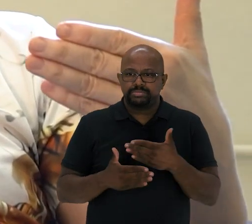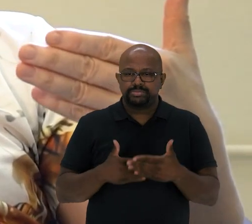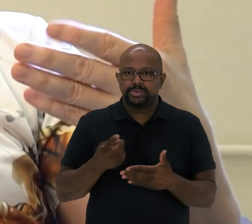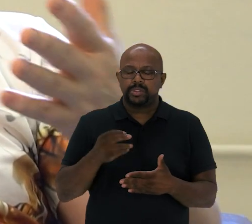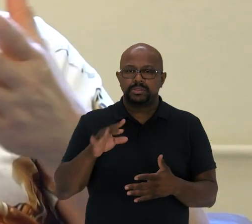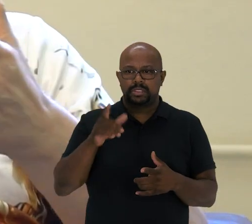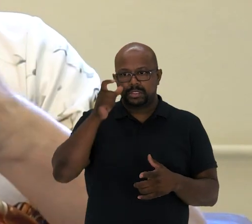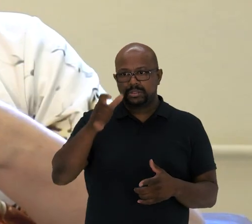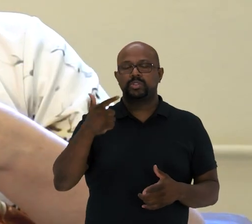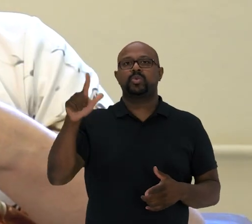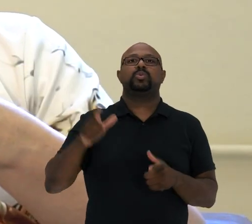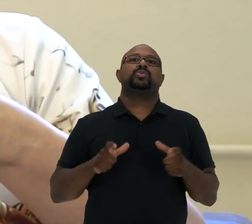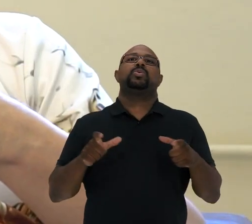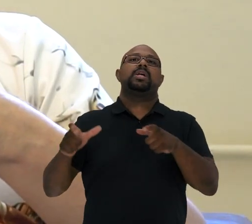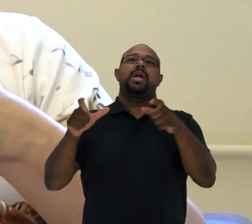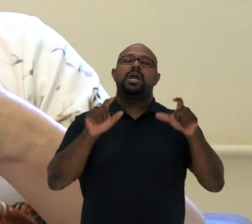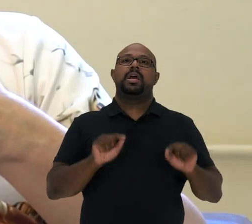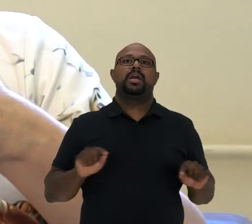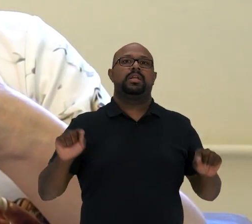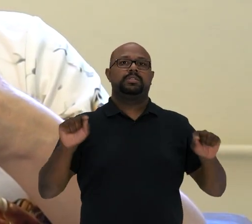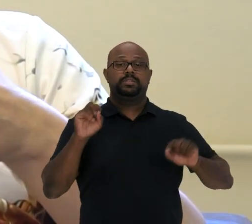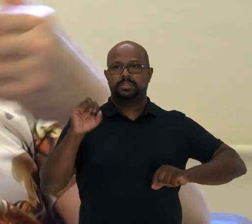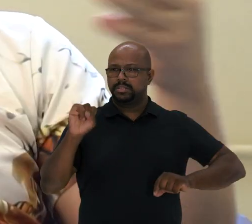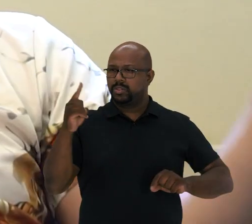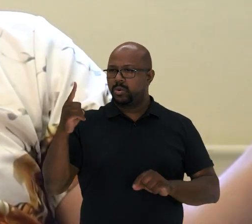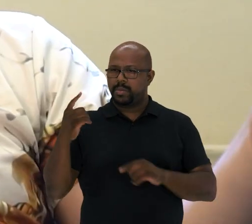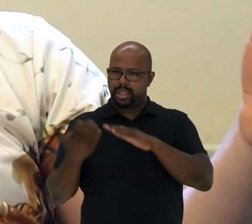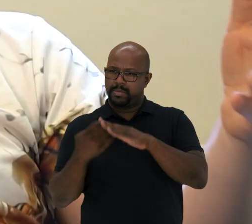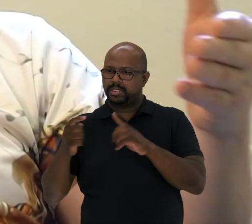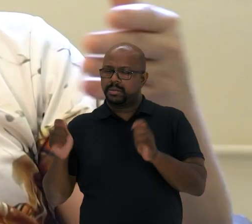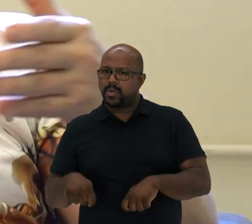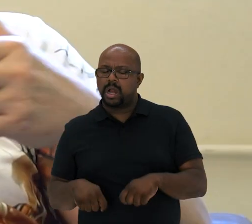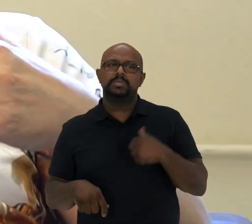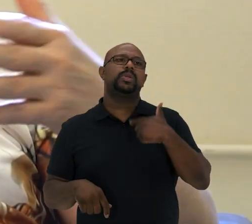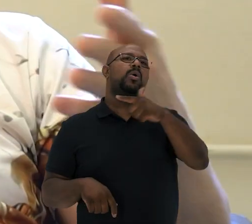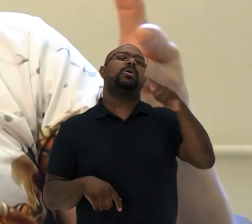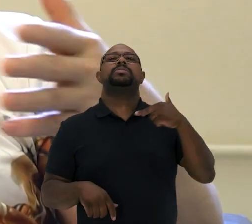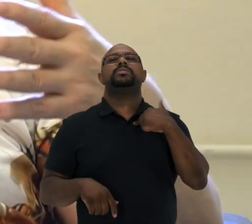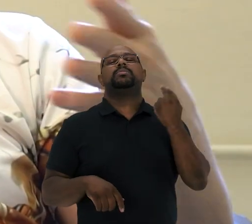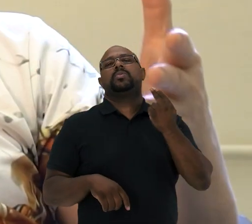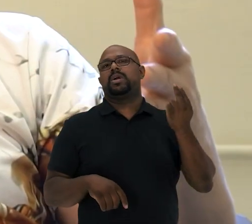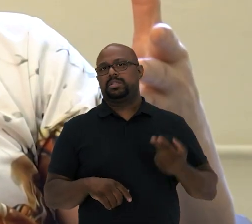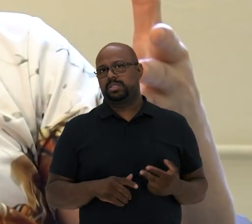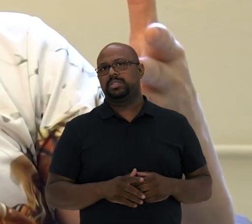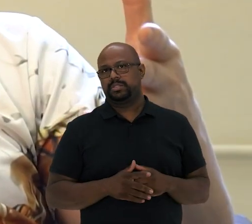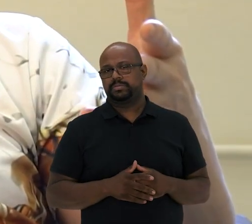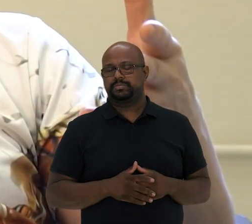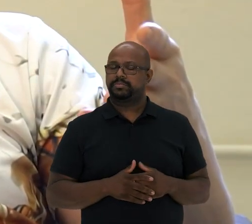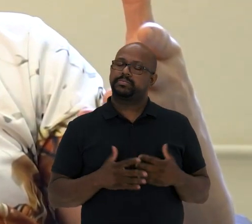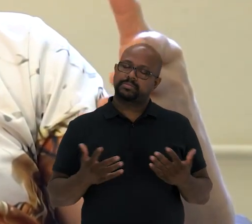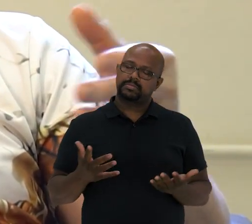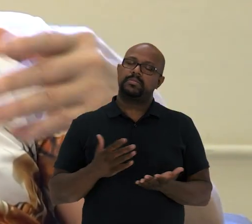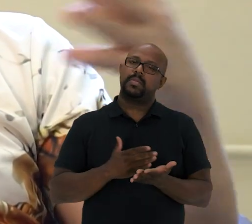processar, obviamente que isso chamou a atenção de outros lugares. Então, se uma empresa local está processando, por que outras empresas não podem